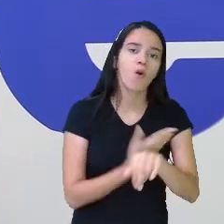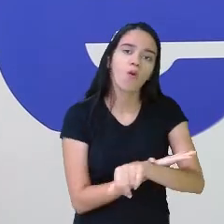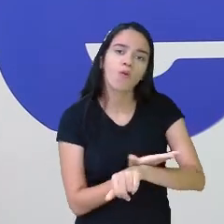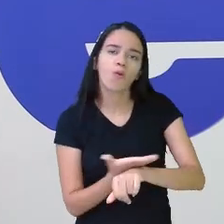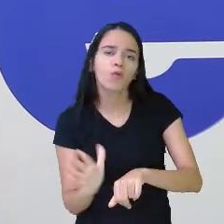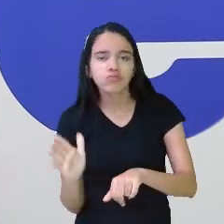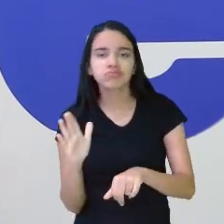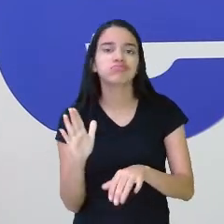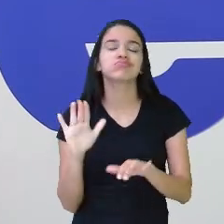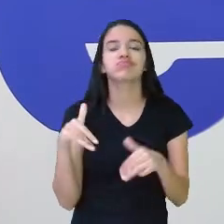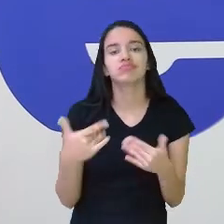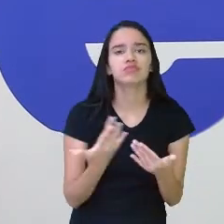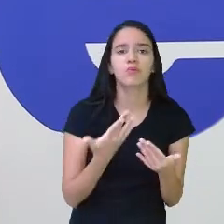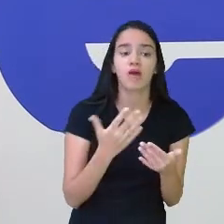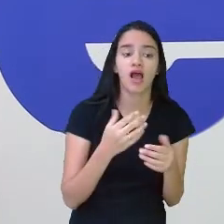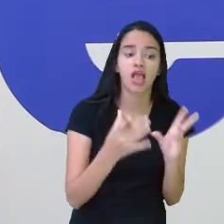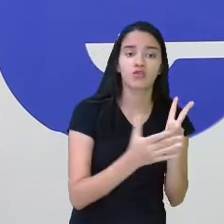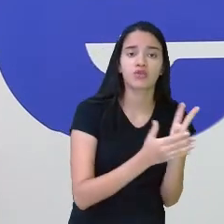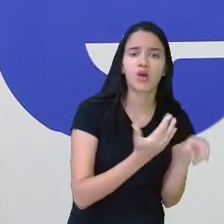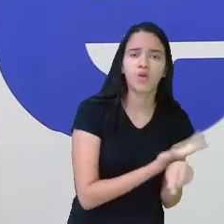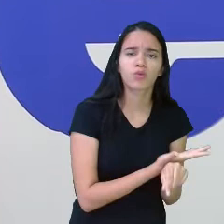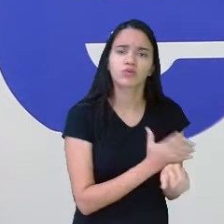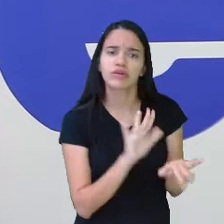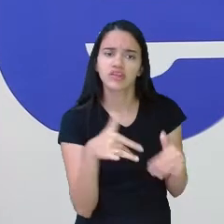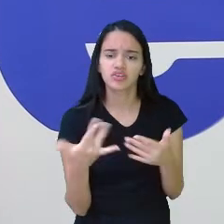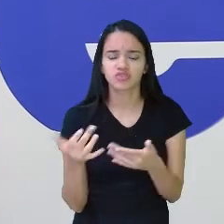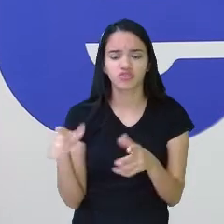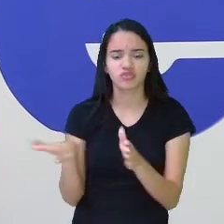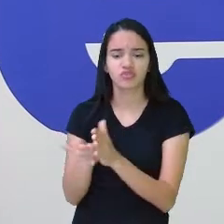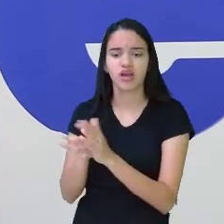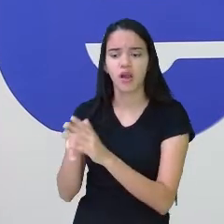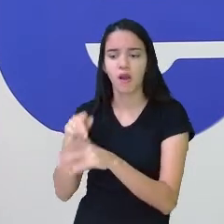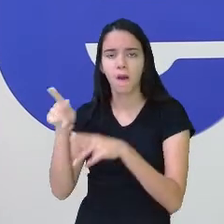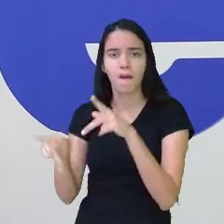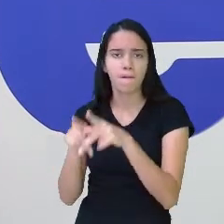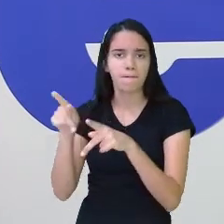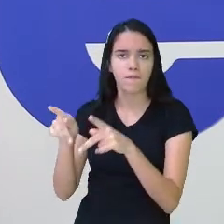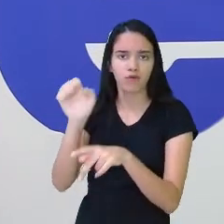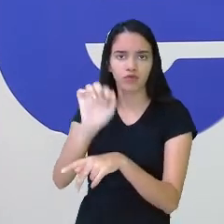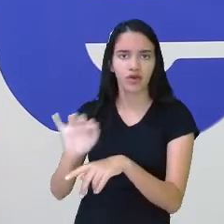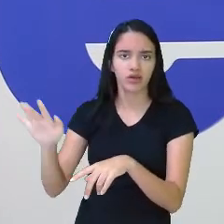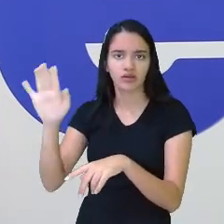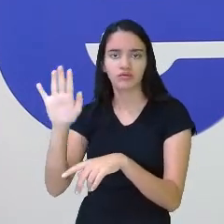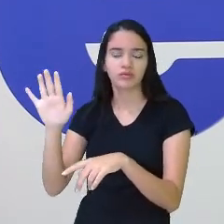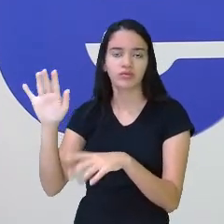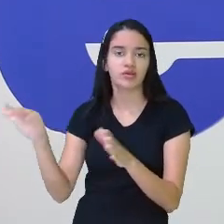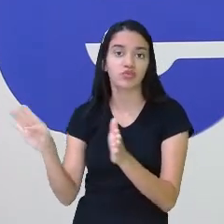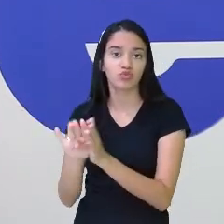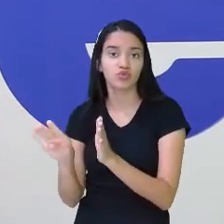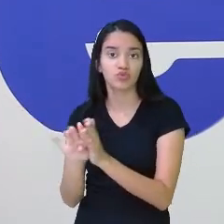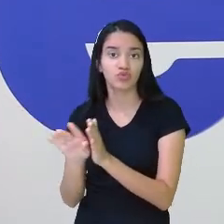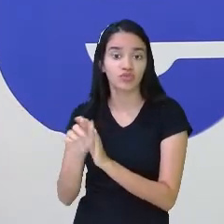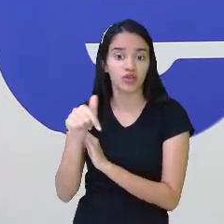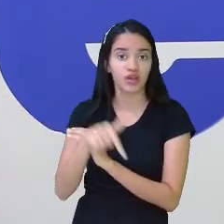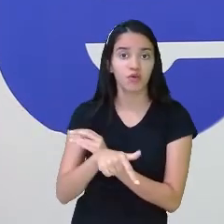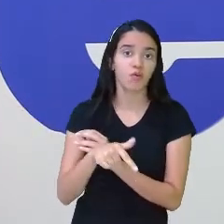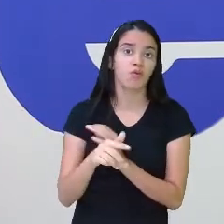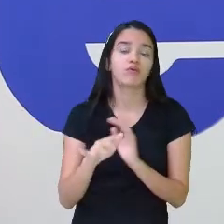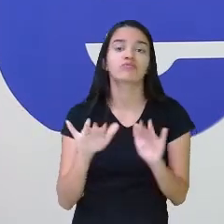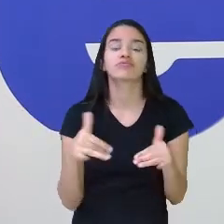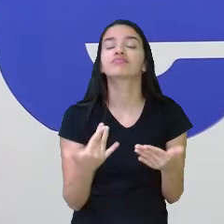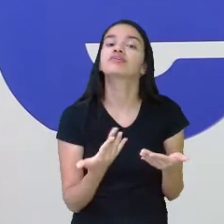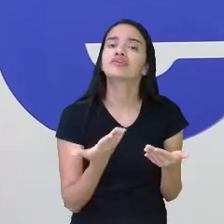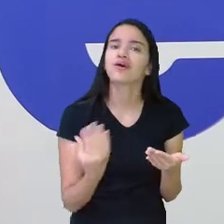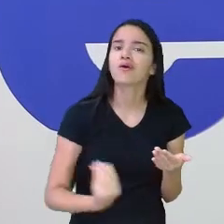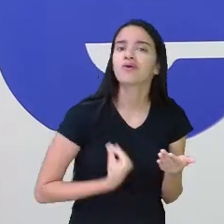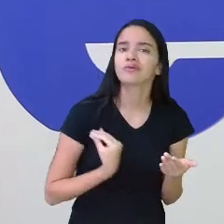estavam acostumados e aí chega um povo estranho tentando colonizar, que vocês sabem o que é colonização, a gente já falou um pouco sobre isso, então com certeza a